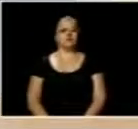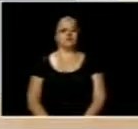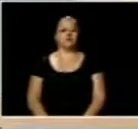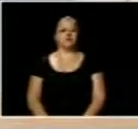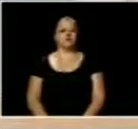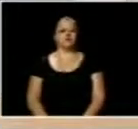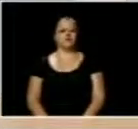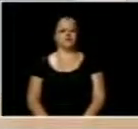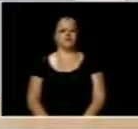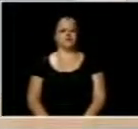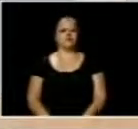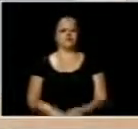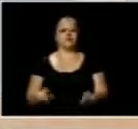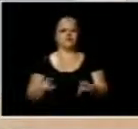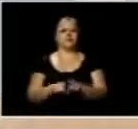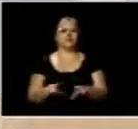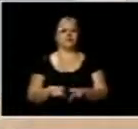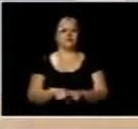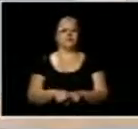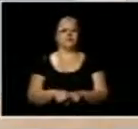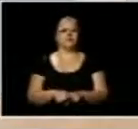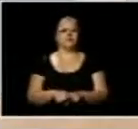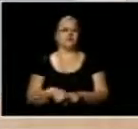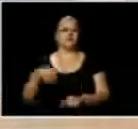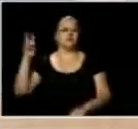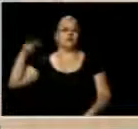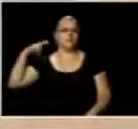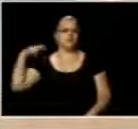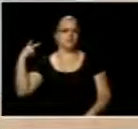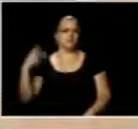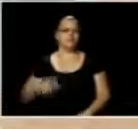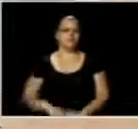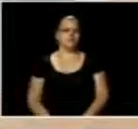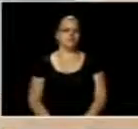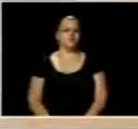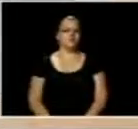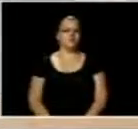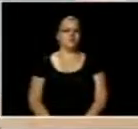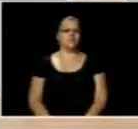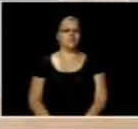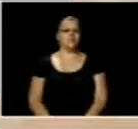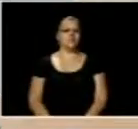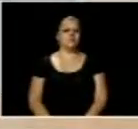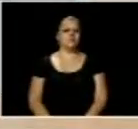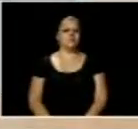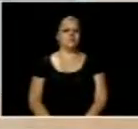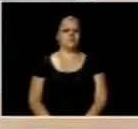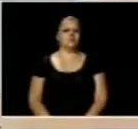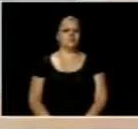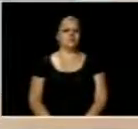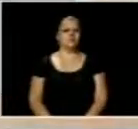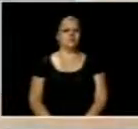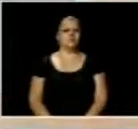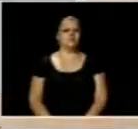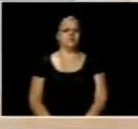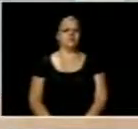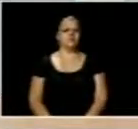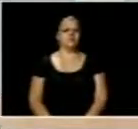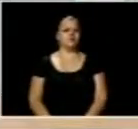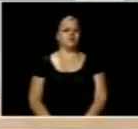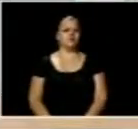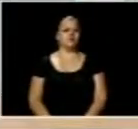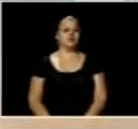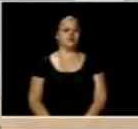que dar autonomia financeira para essas secretarias, para que a gente possa também ter qualificação nessas pessoas que vão